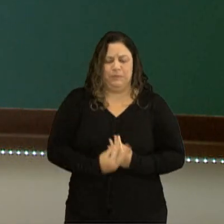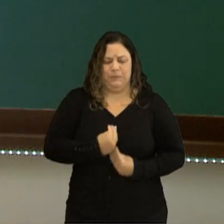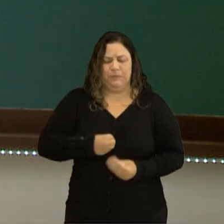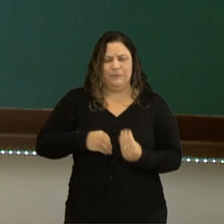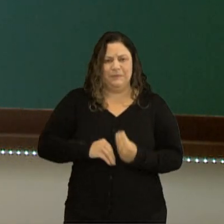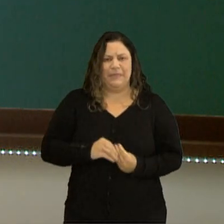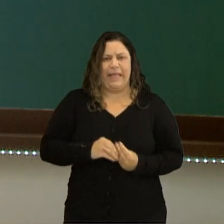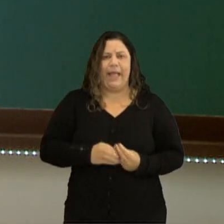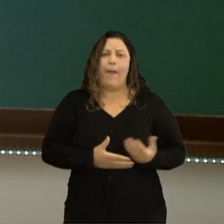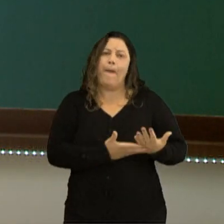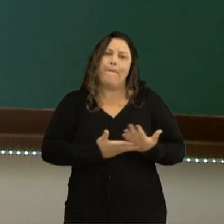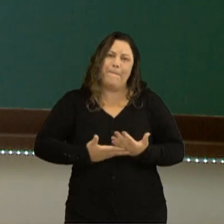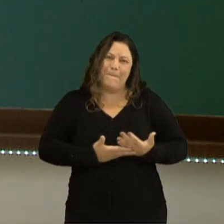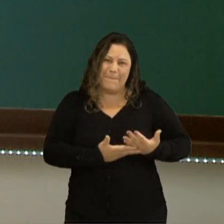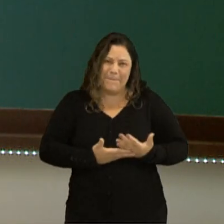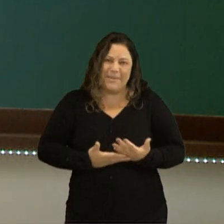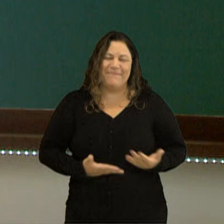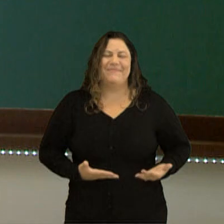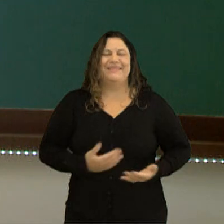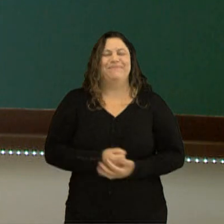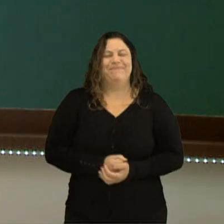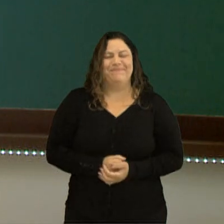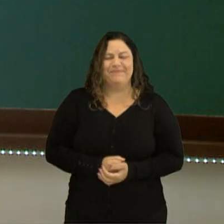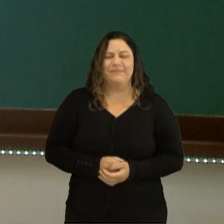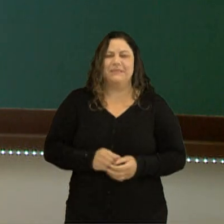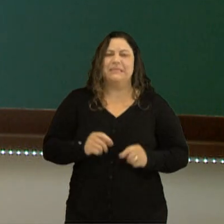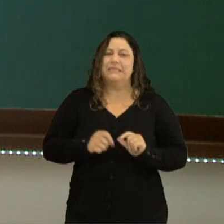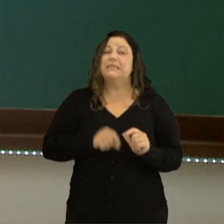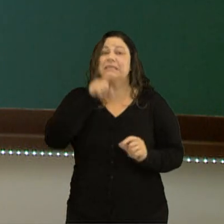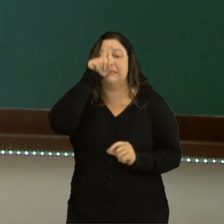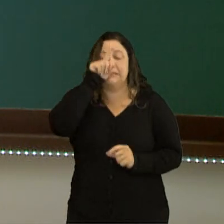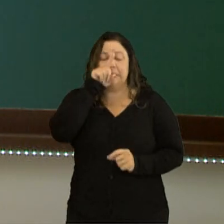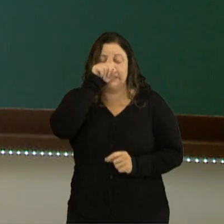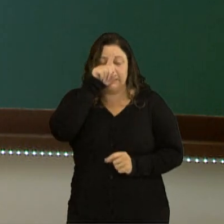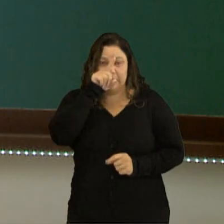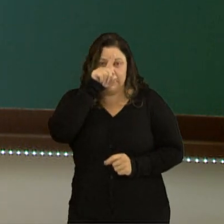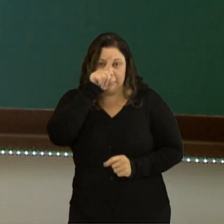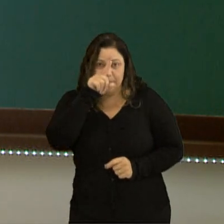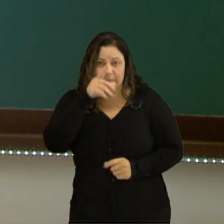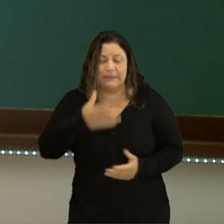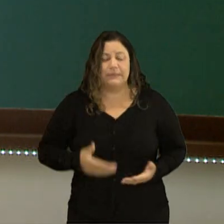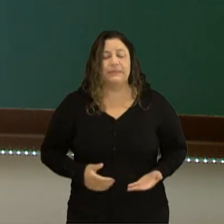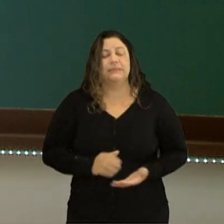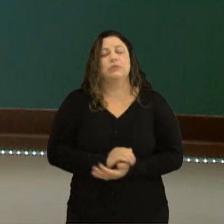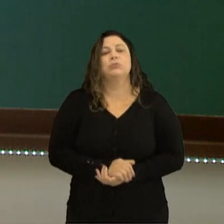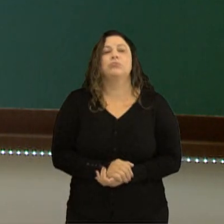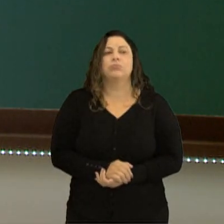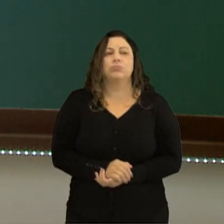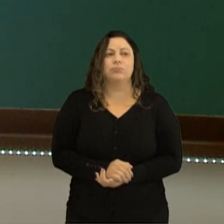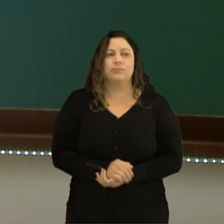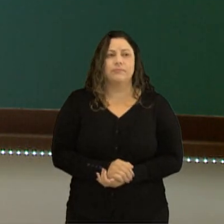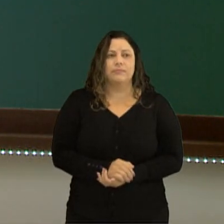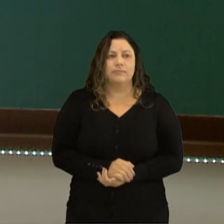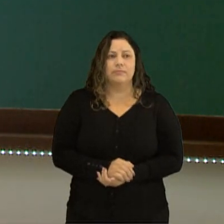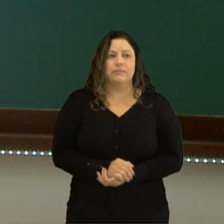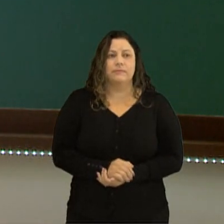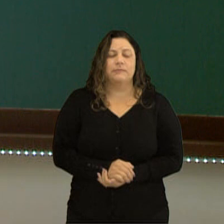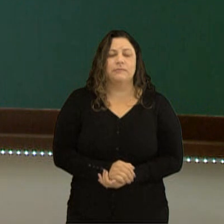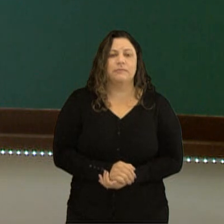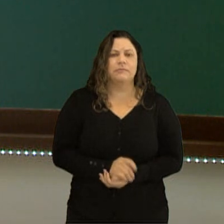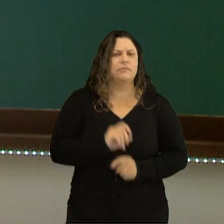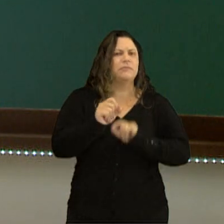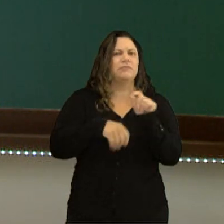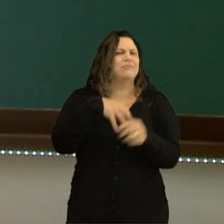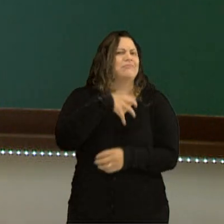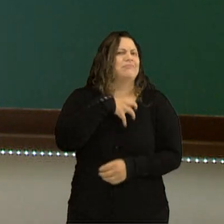e chegar até o bebê, onde que para ele será uma grande gravidade. Quais são